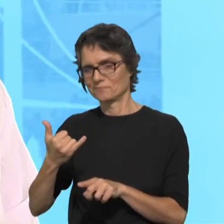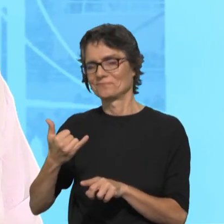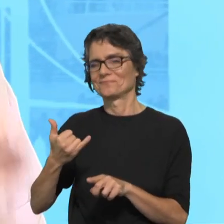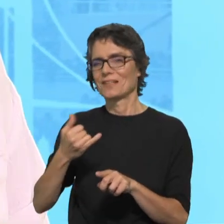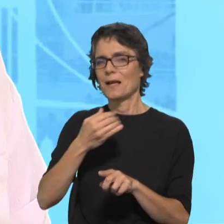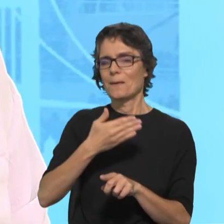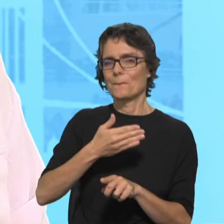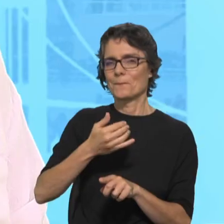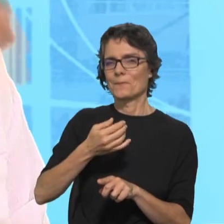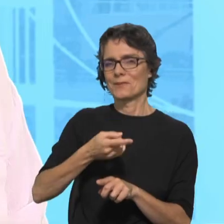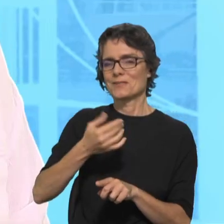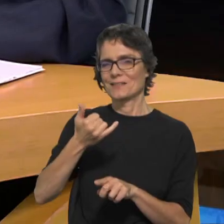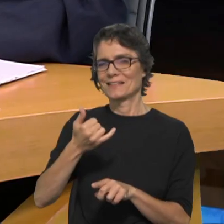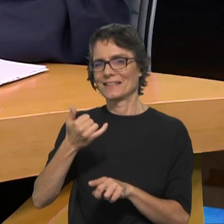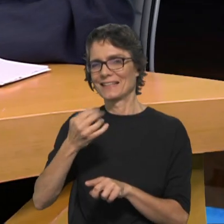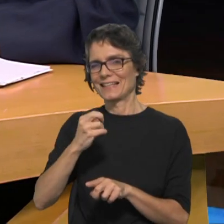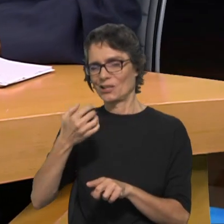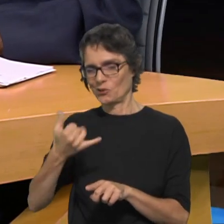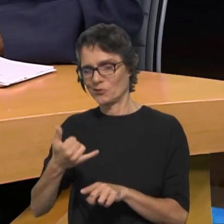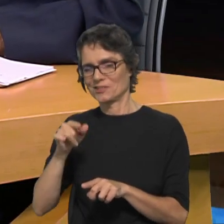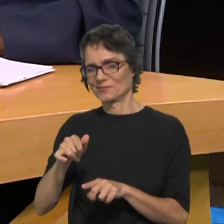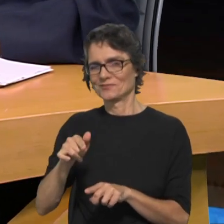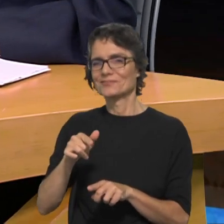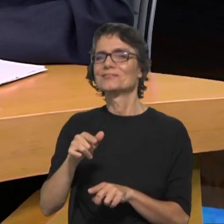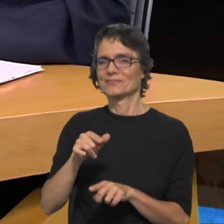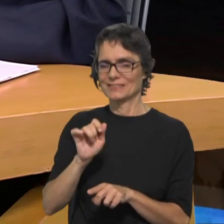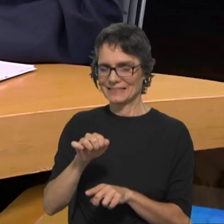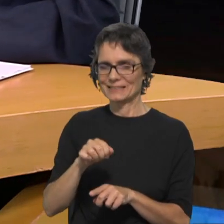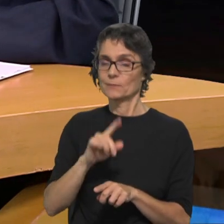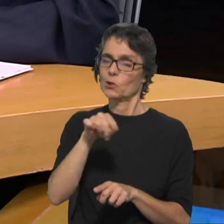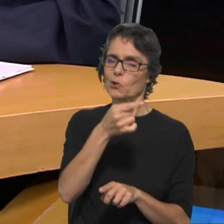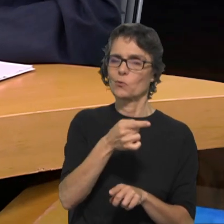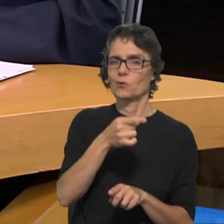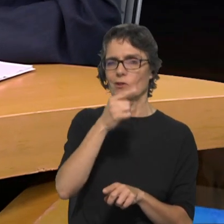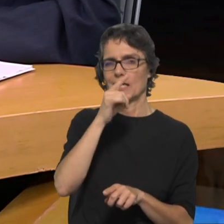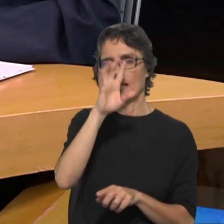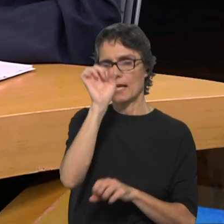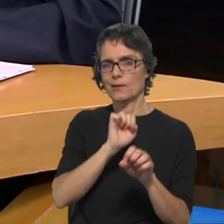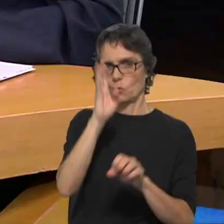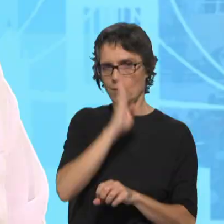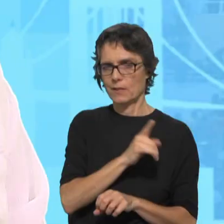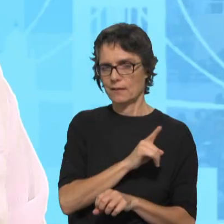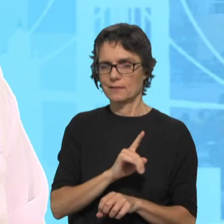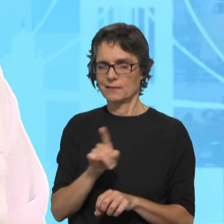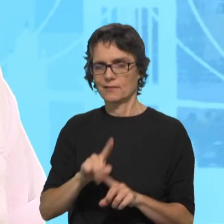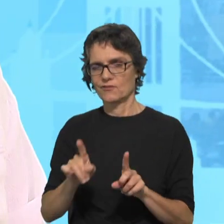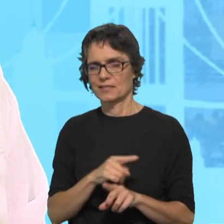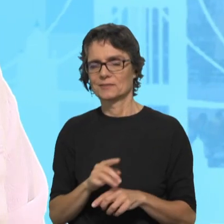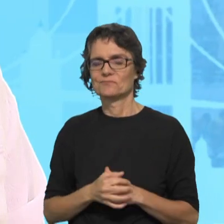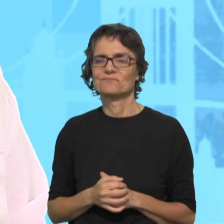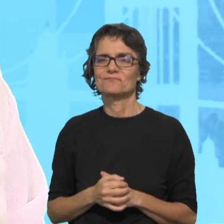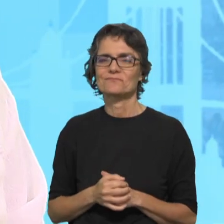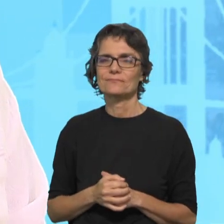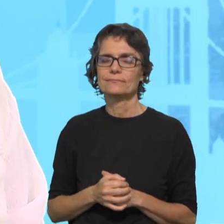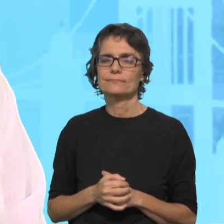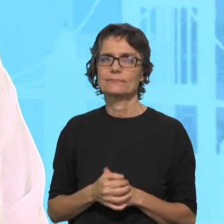Constituição é 33. 33, exatamente. 26 é a ditadura militar. Exatamente. Bom, que